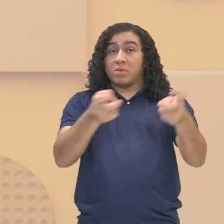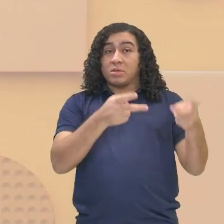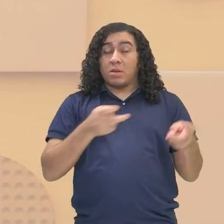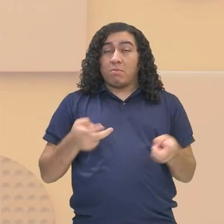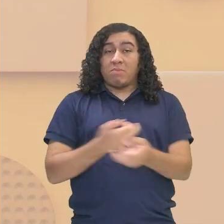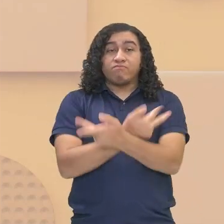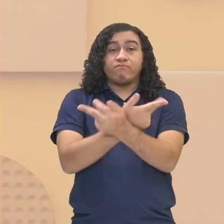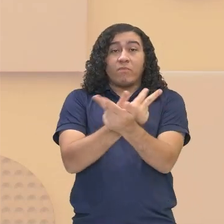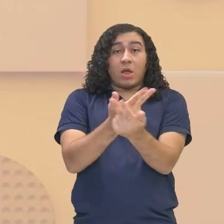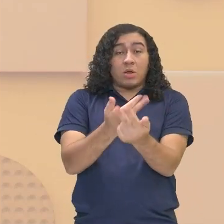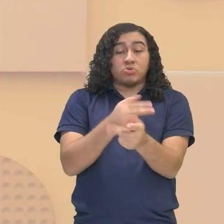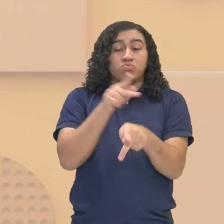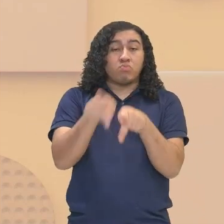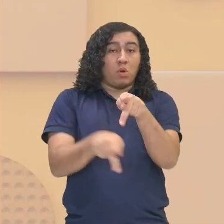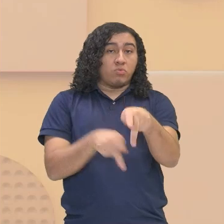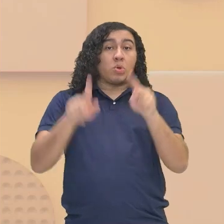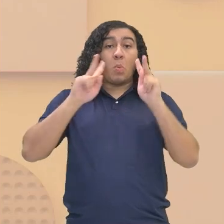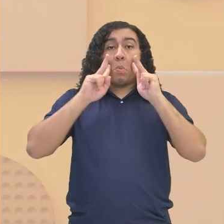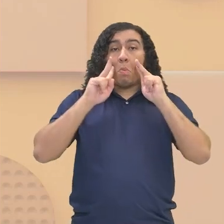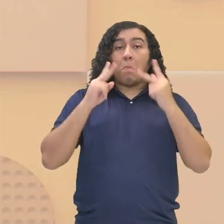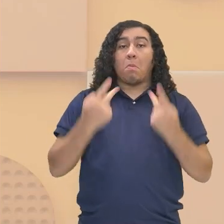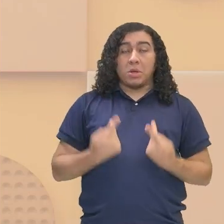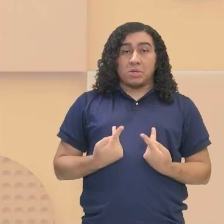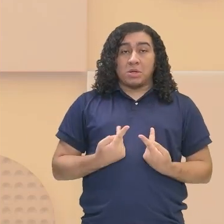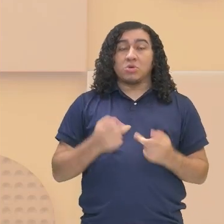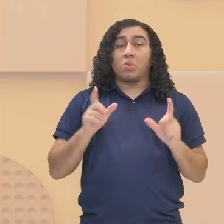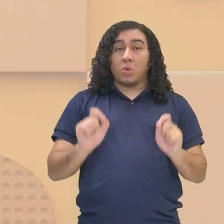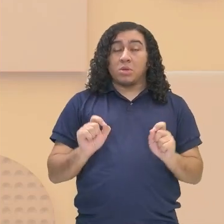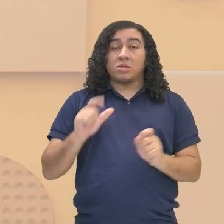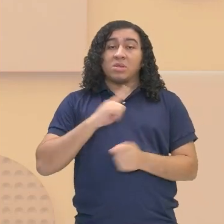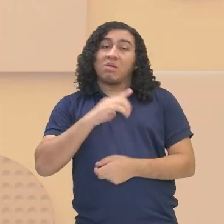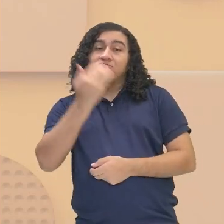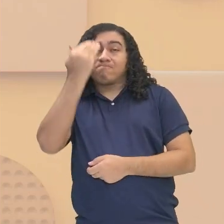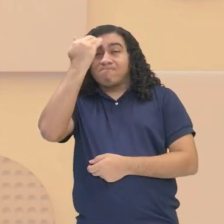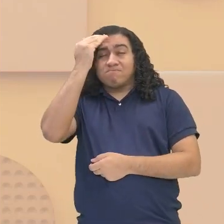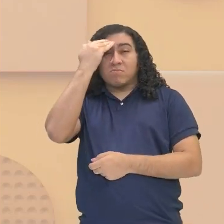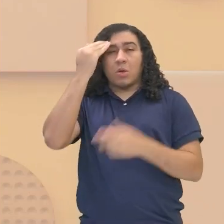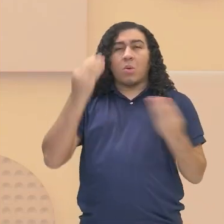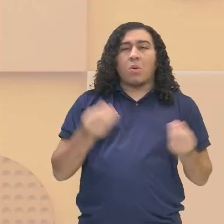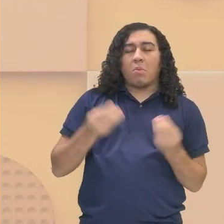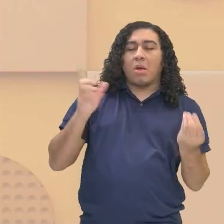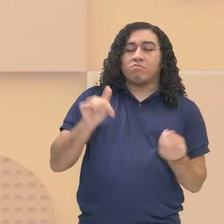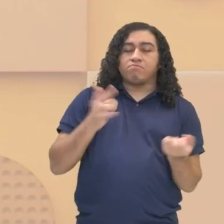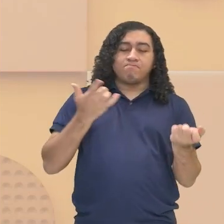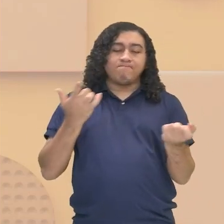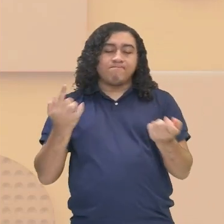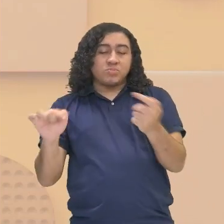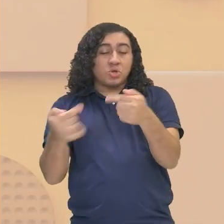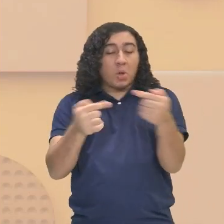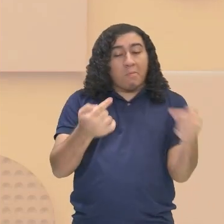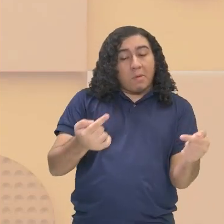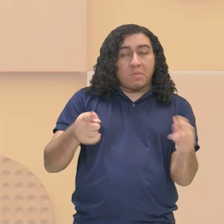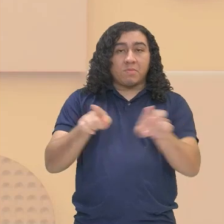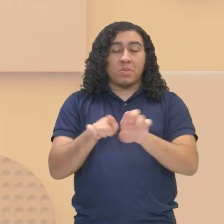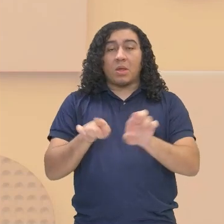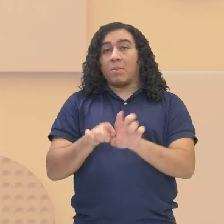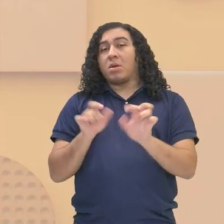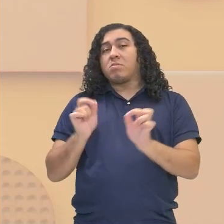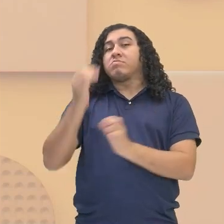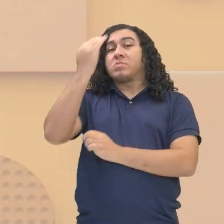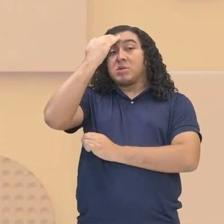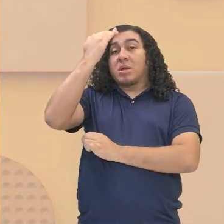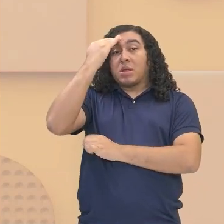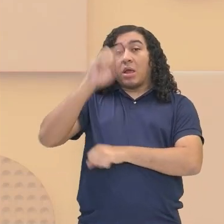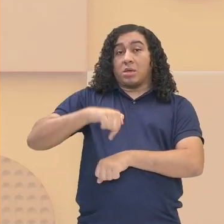da antiguidade, eles vão, então, né, tentar conversar, né, se apropriar, de certa forma, então,